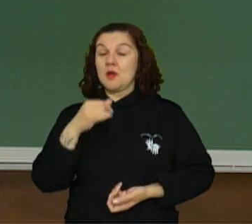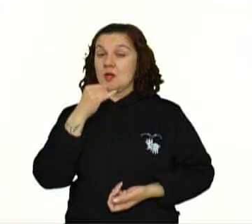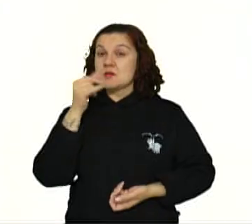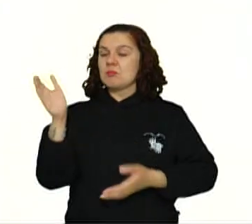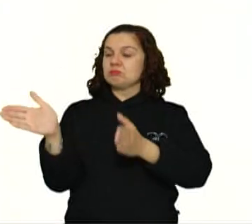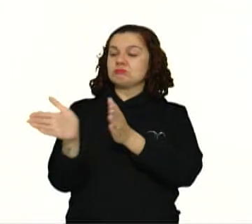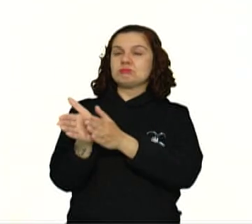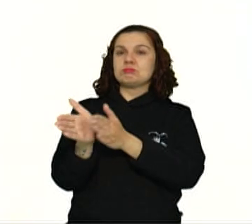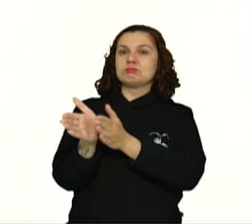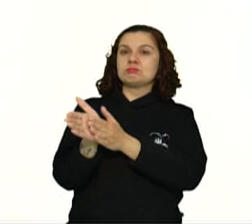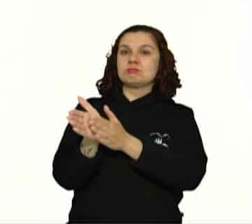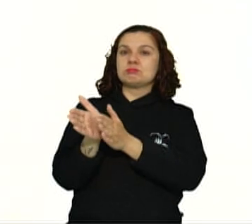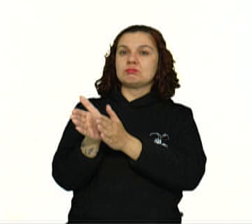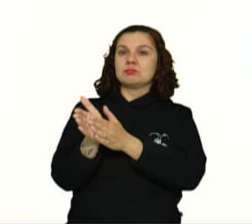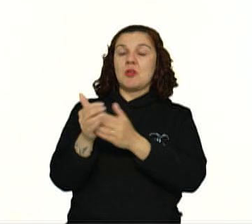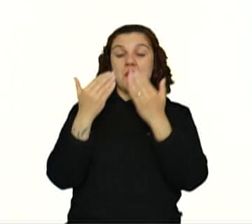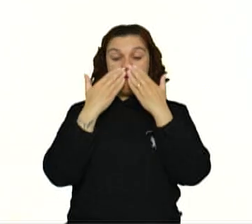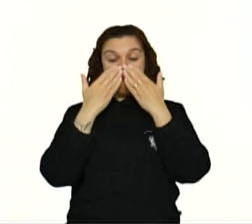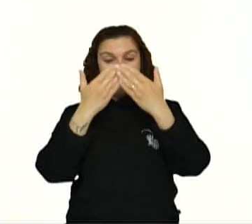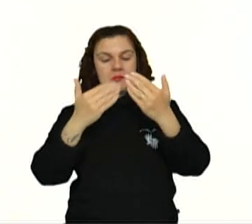Exemplo, bateram palmas em meu portão,